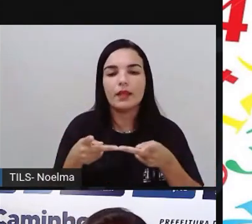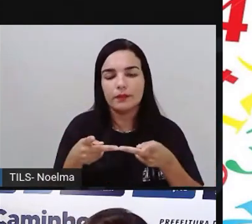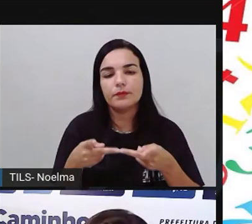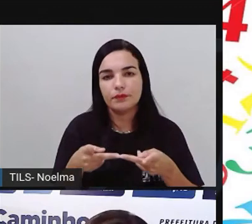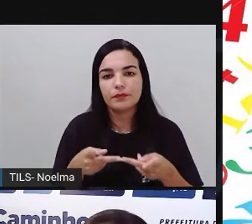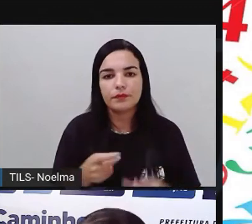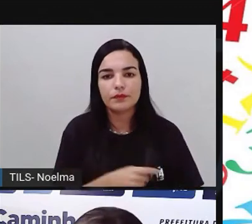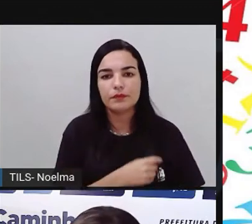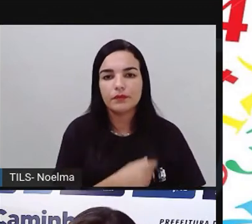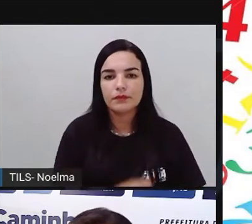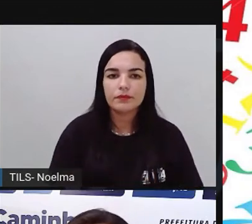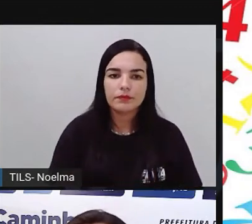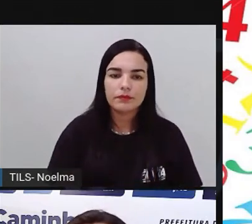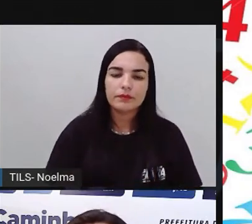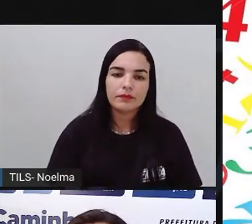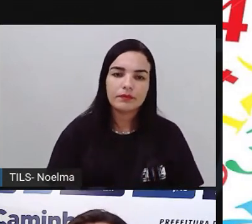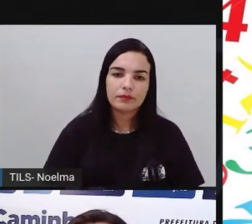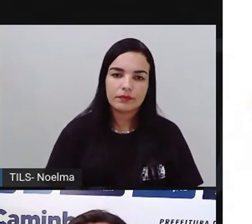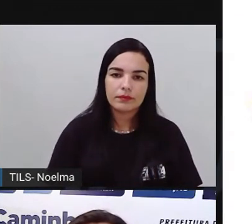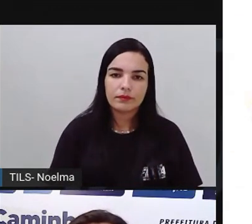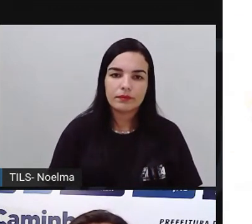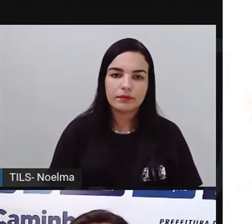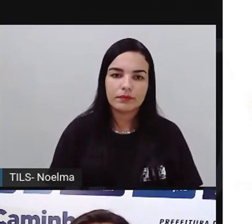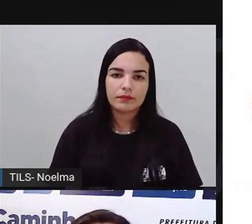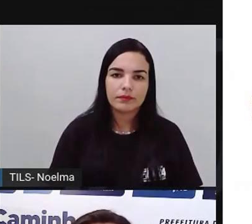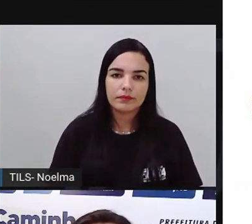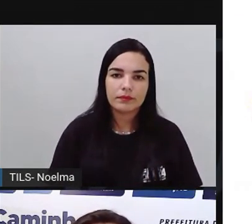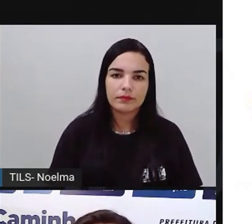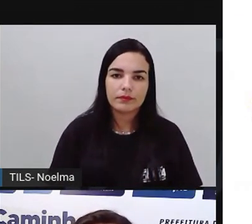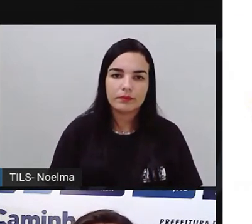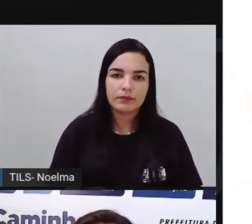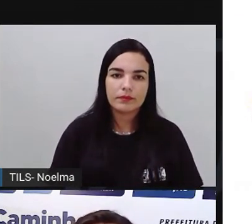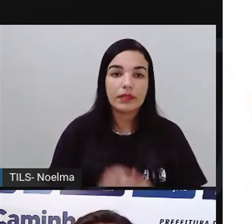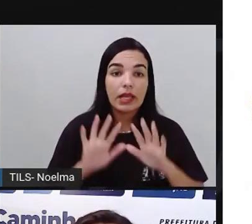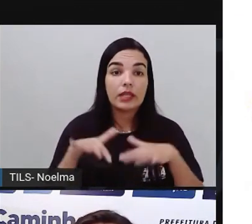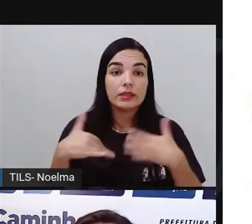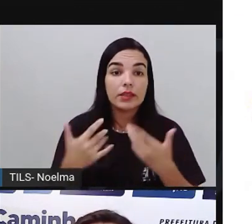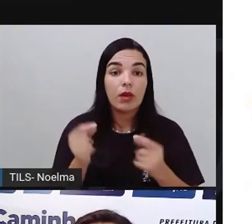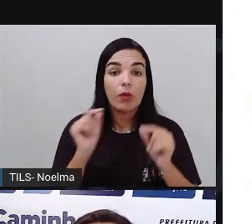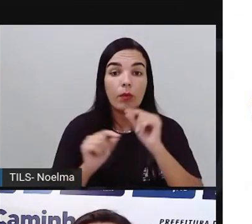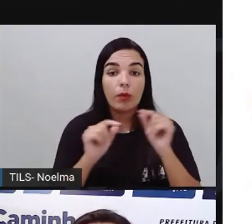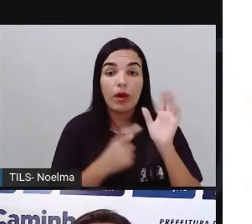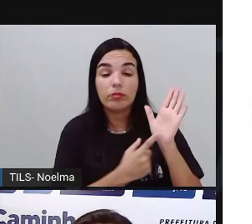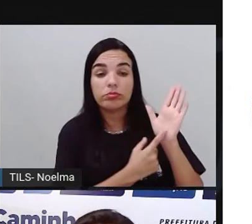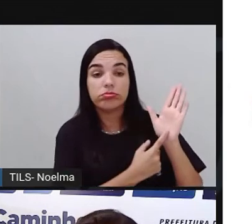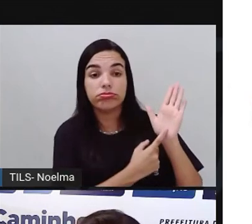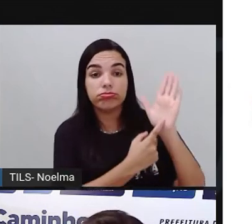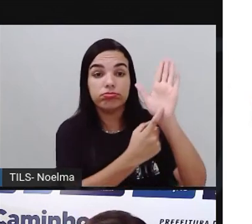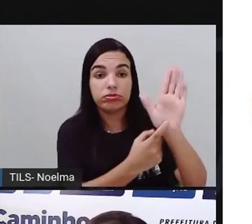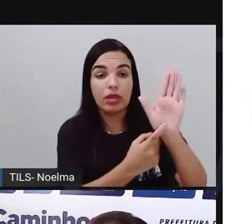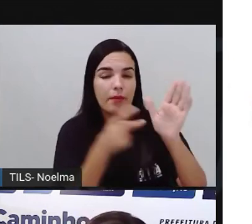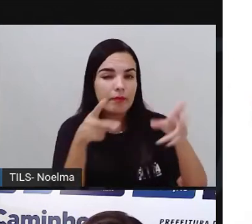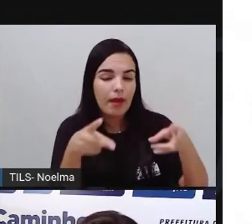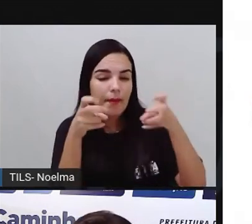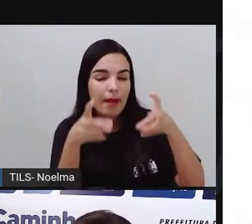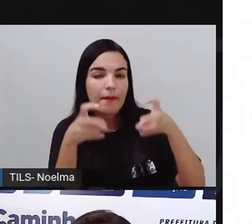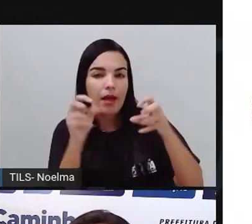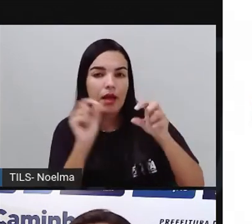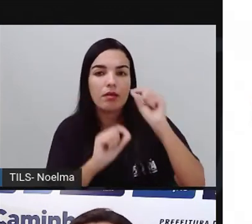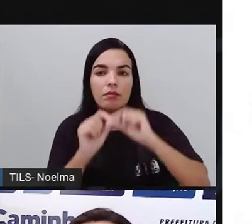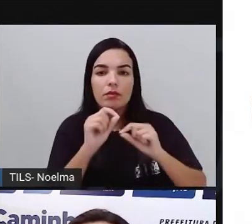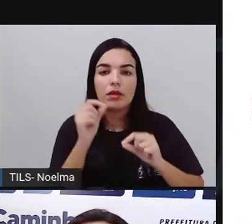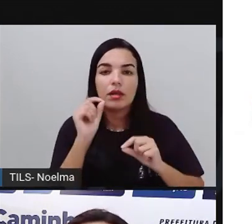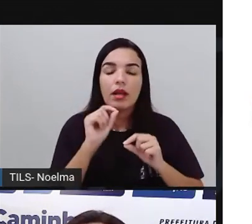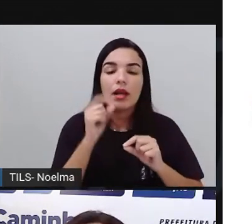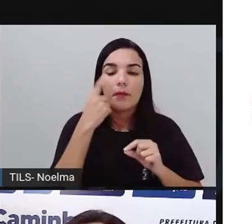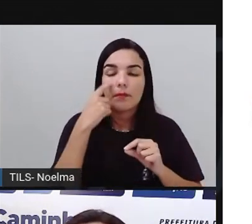setores ou gráfico de pizza. E este gráfico aqui que a PRO trouxe para a gente observar, né, fala